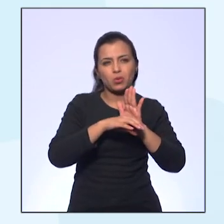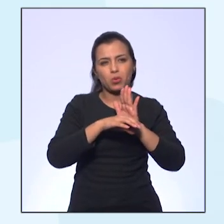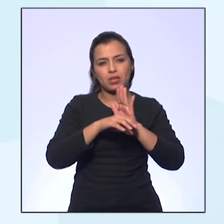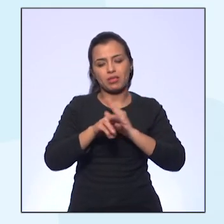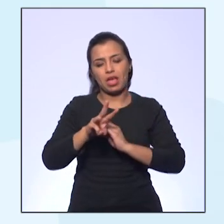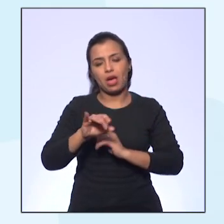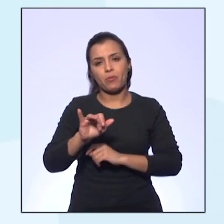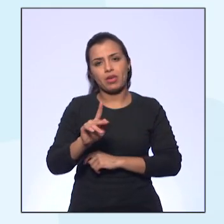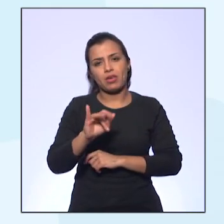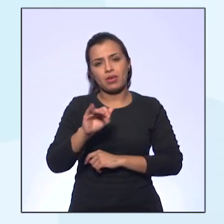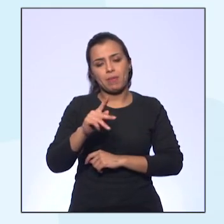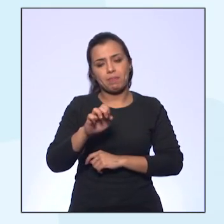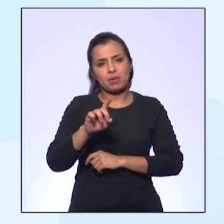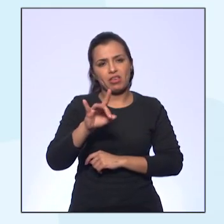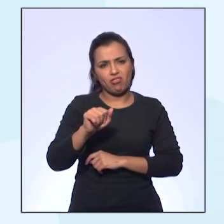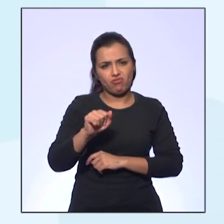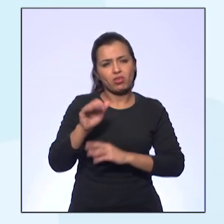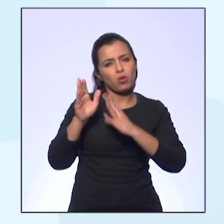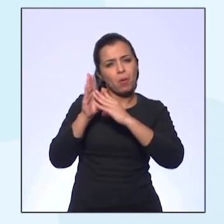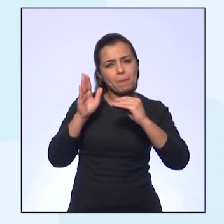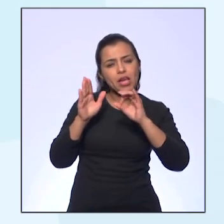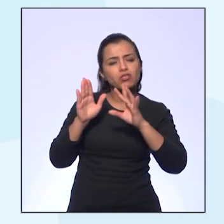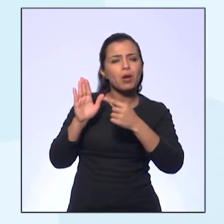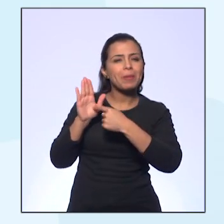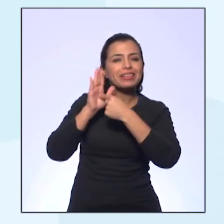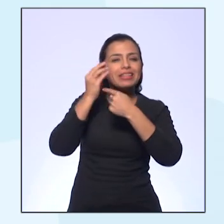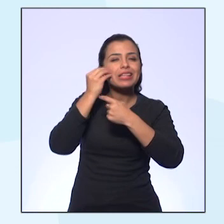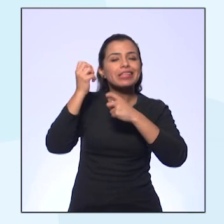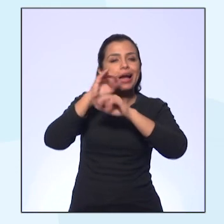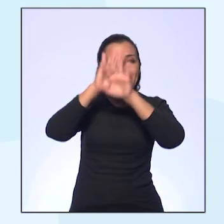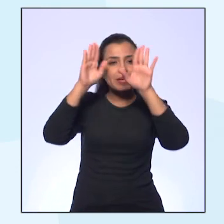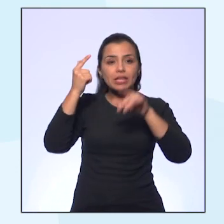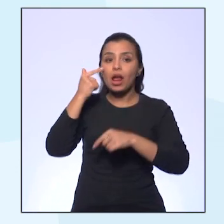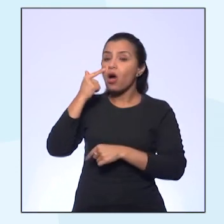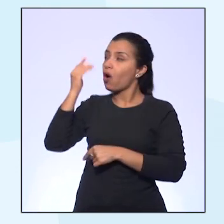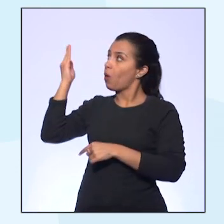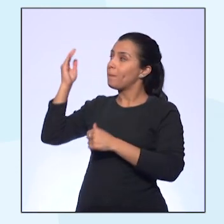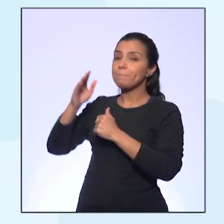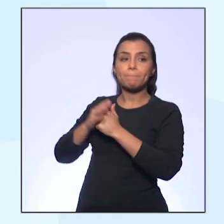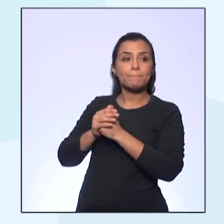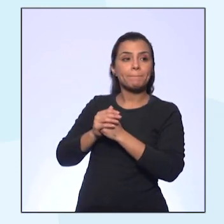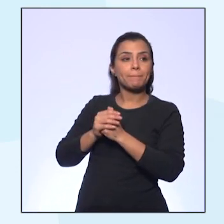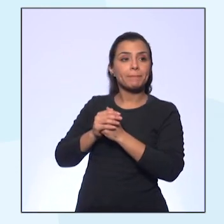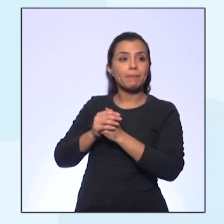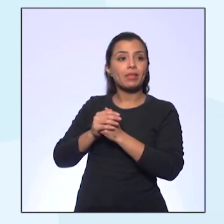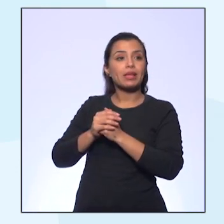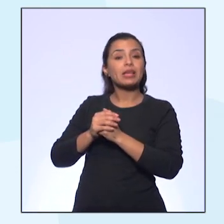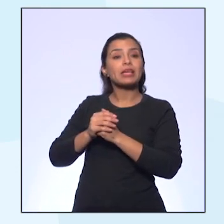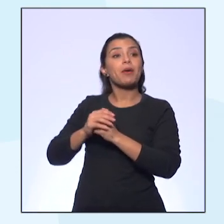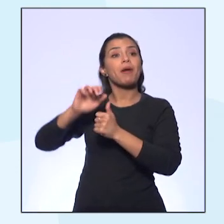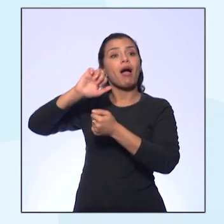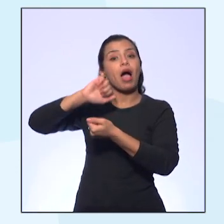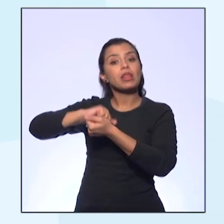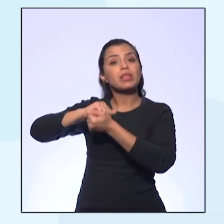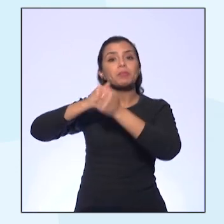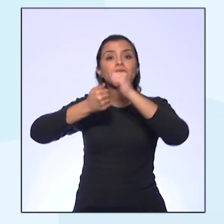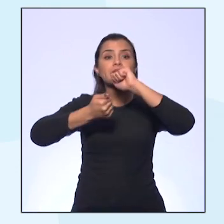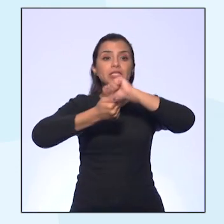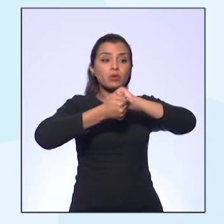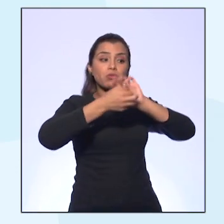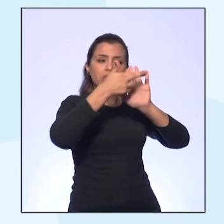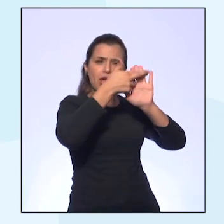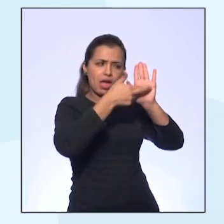seja a melhor definição do mundo, mas que nos ajuda bastante. Olha, está aqui na tela. Equidade consiste na adaptação da regra